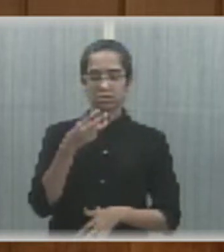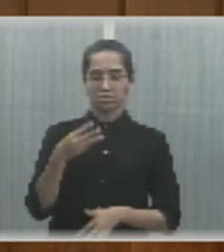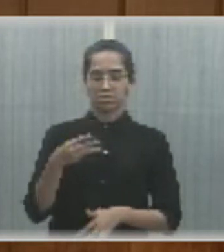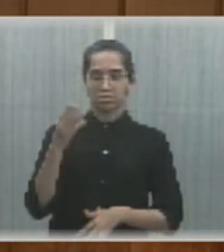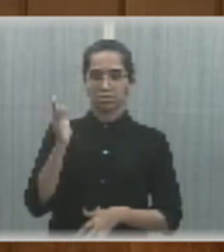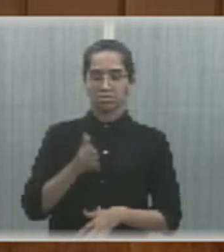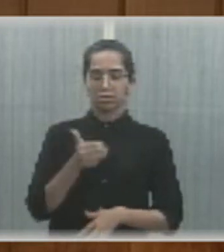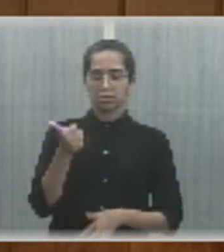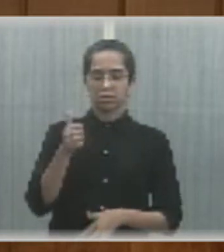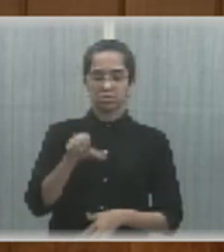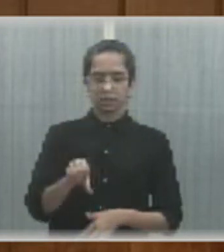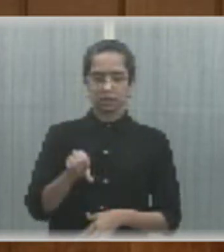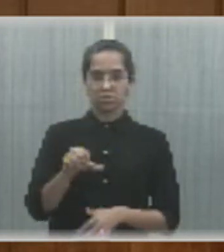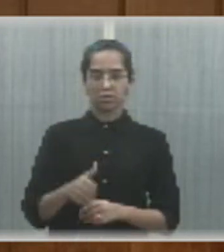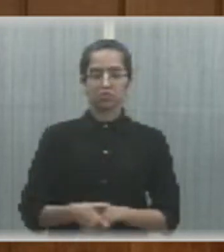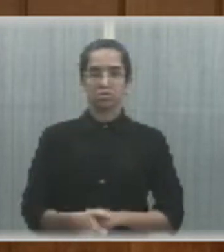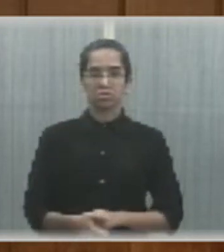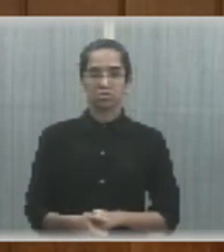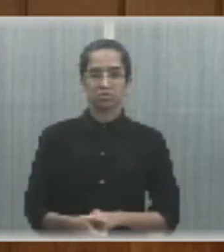1043/19,